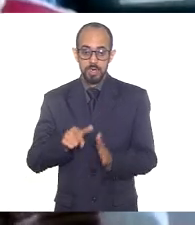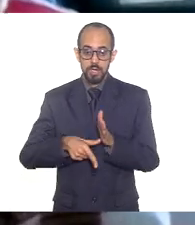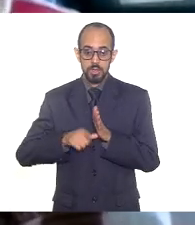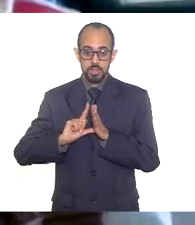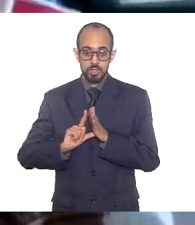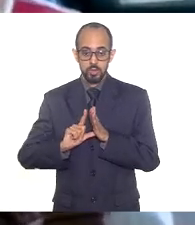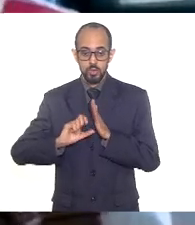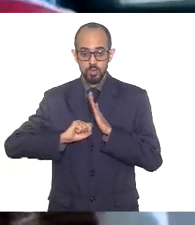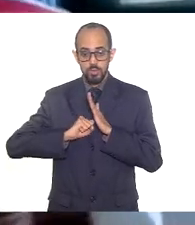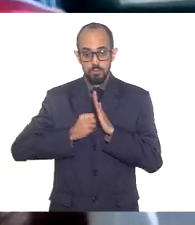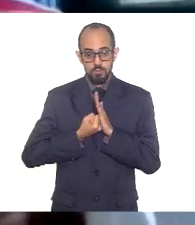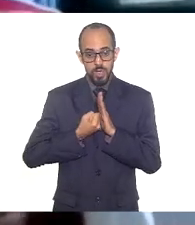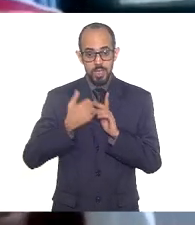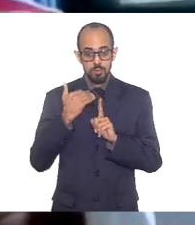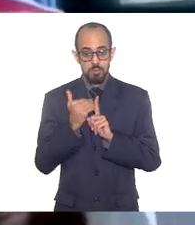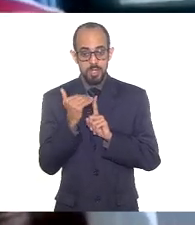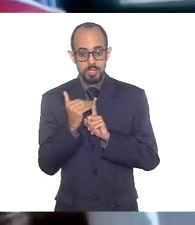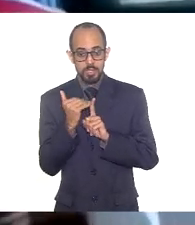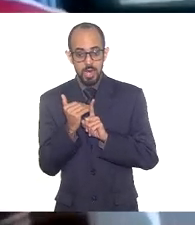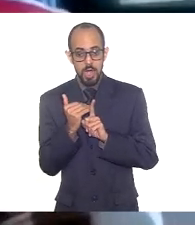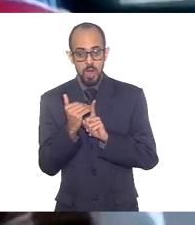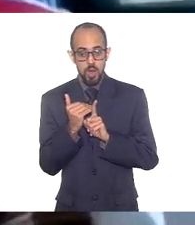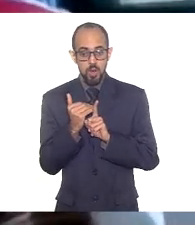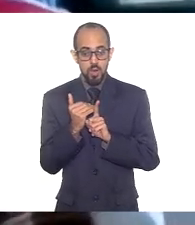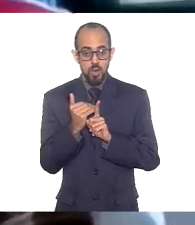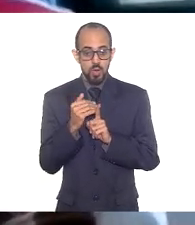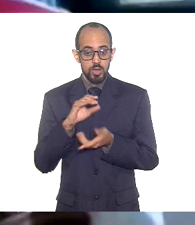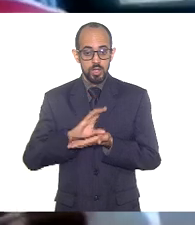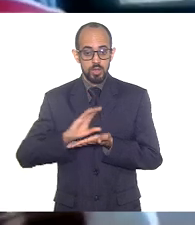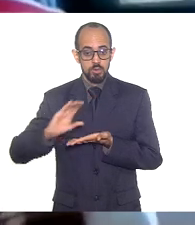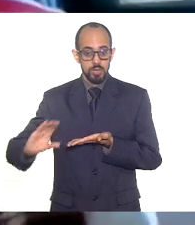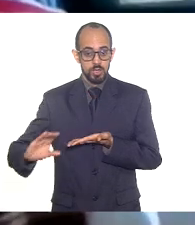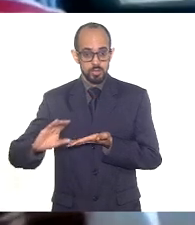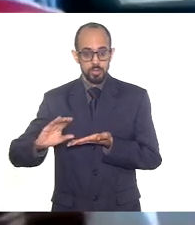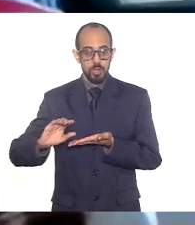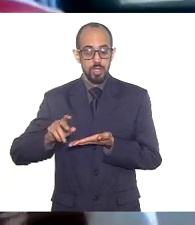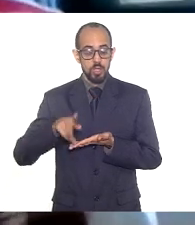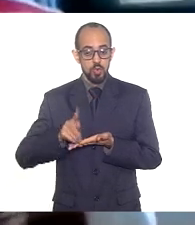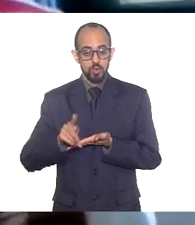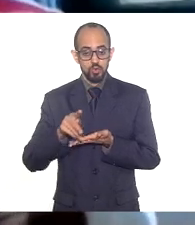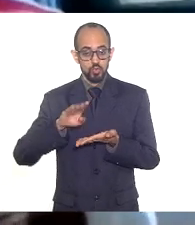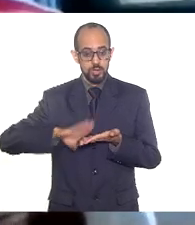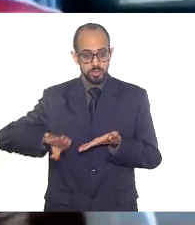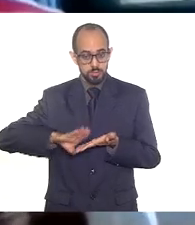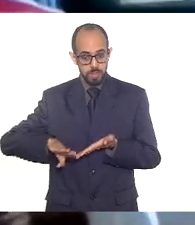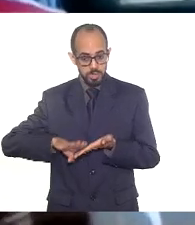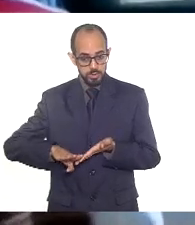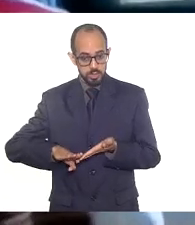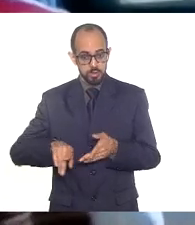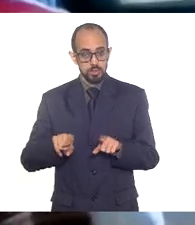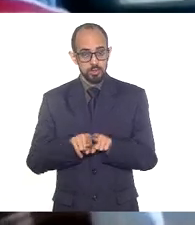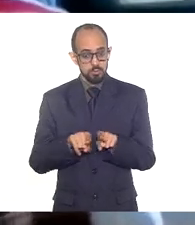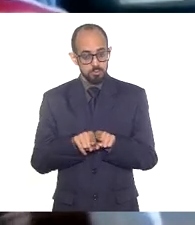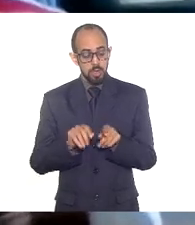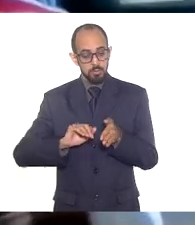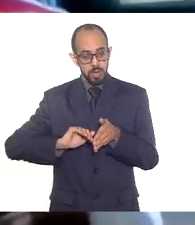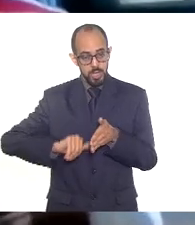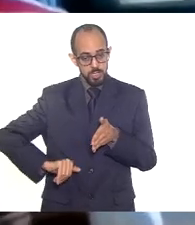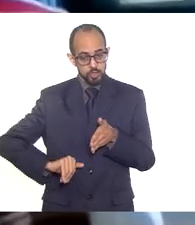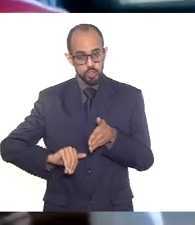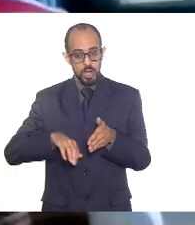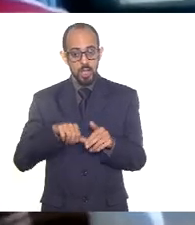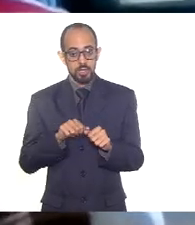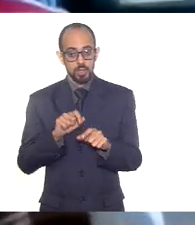porta objeto parte ao sistema receita e fixa a despesa tá pela derrubada